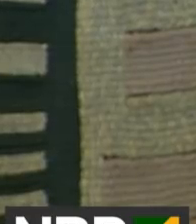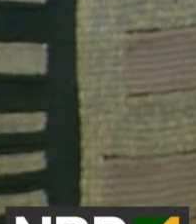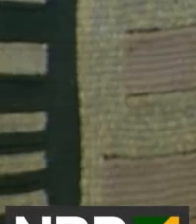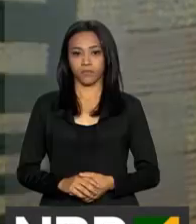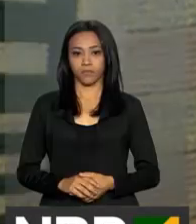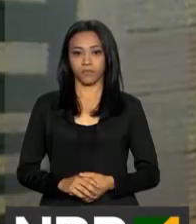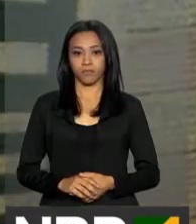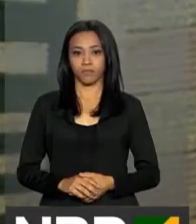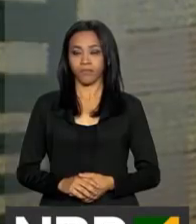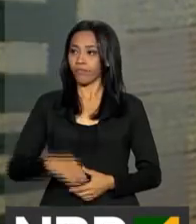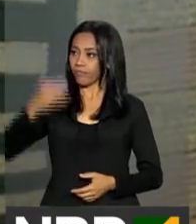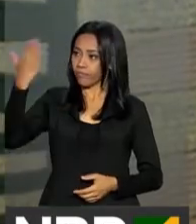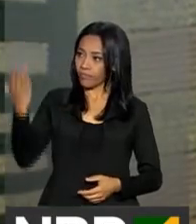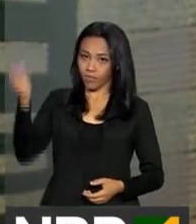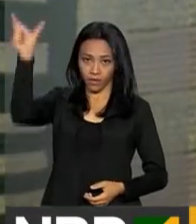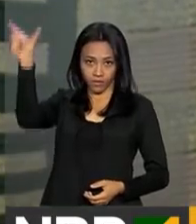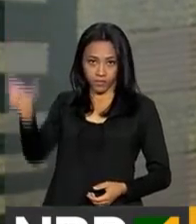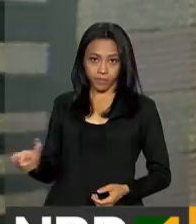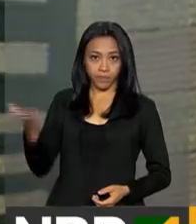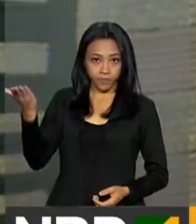Prezado